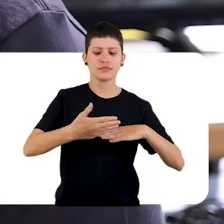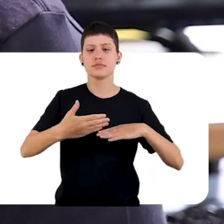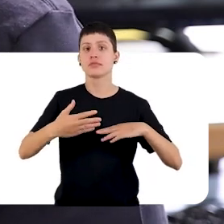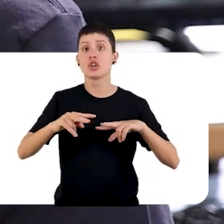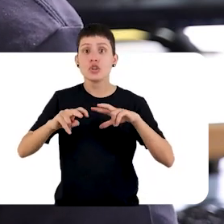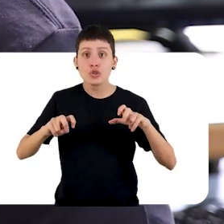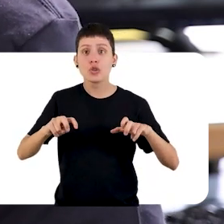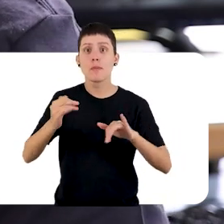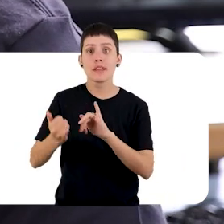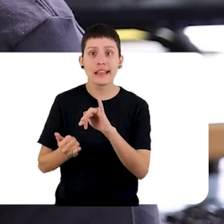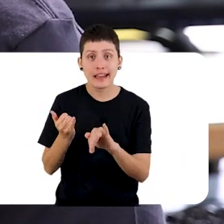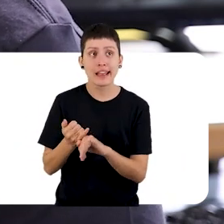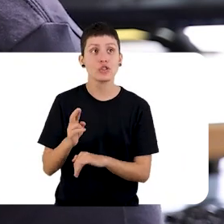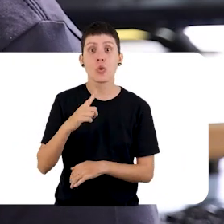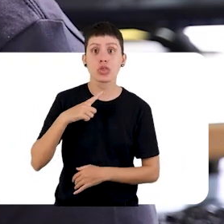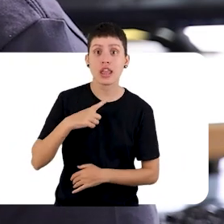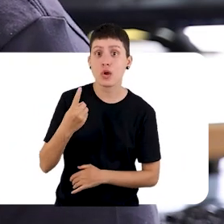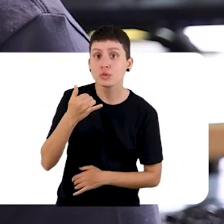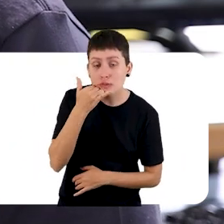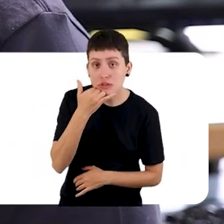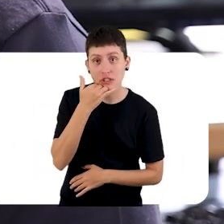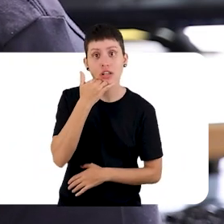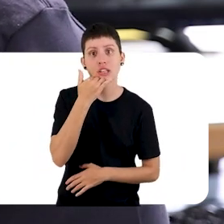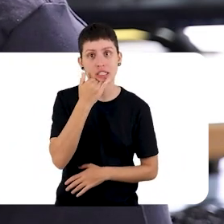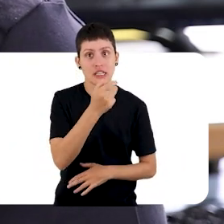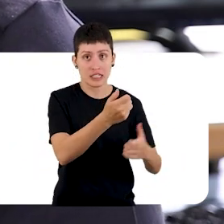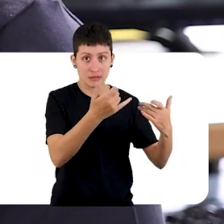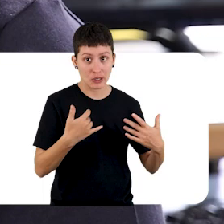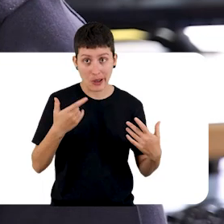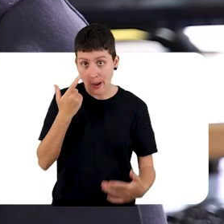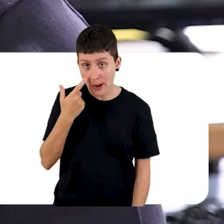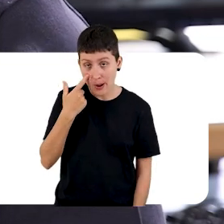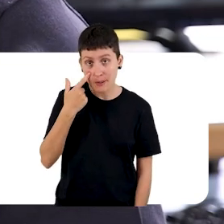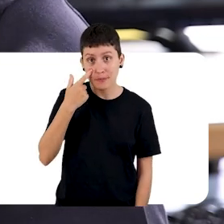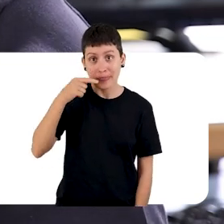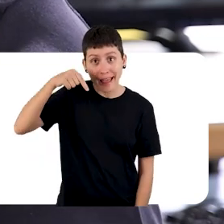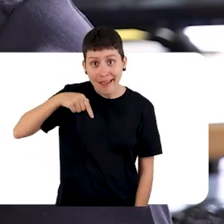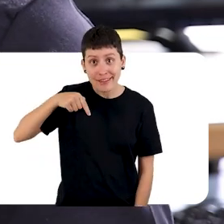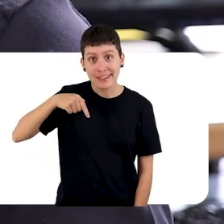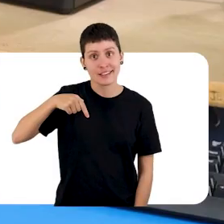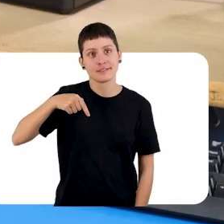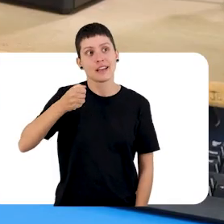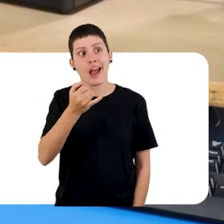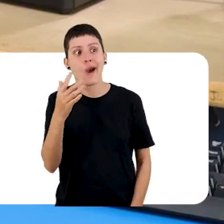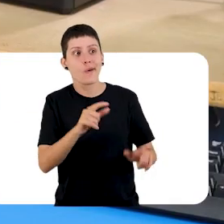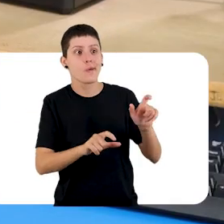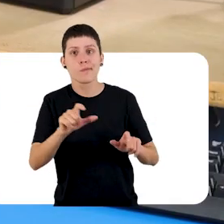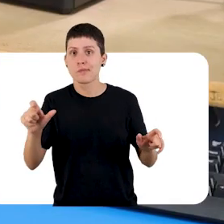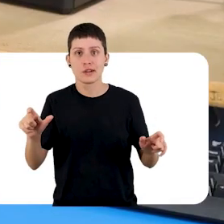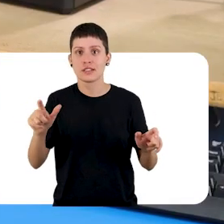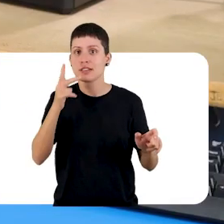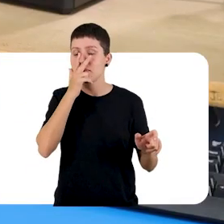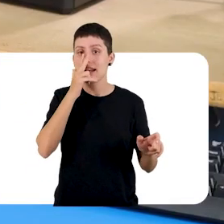né? Sobre acesso a dispositivos móveis e tal, e o Diogo disse: Luciano, a gente vive, né, algumas pessoas vivem